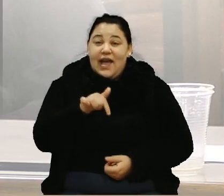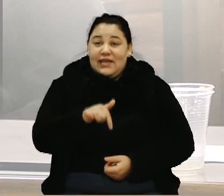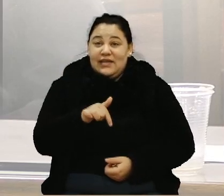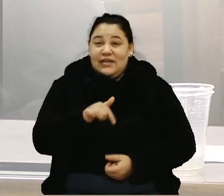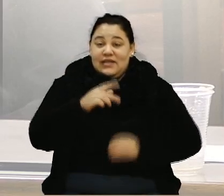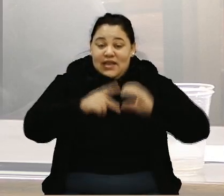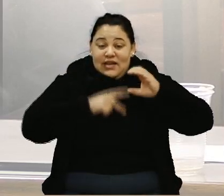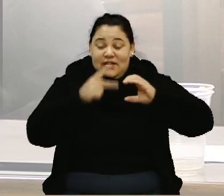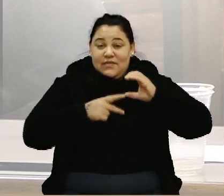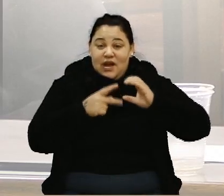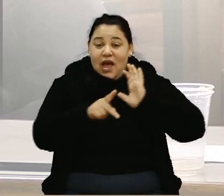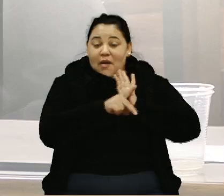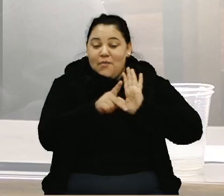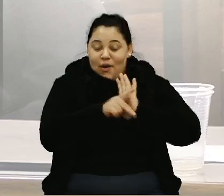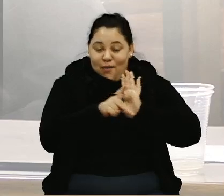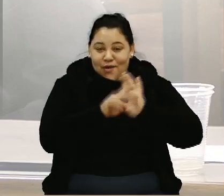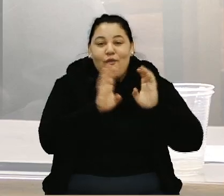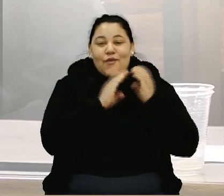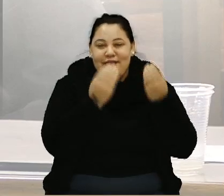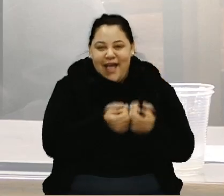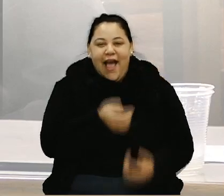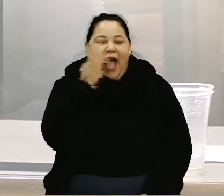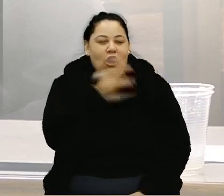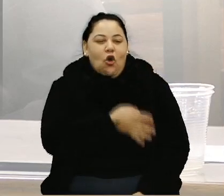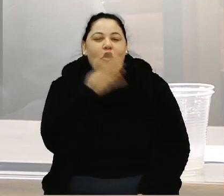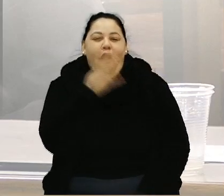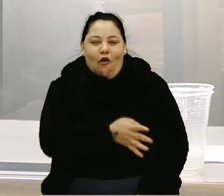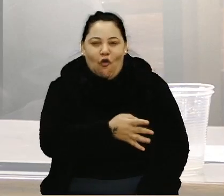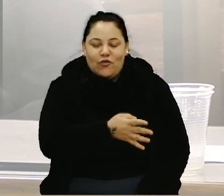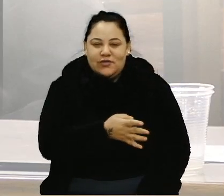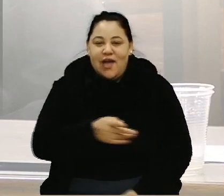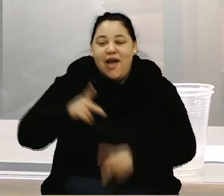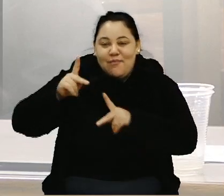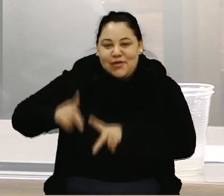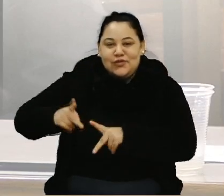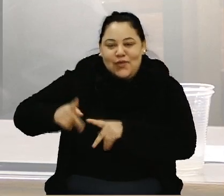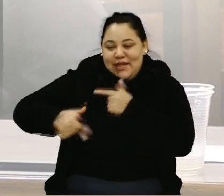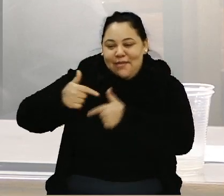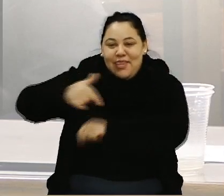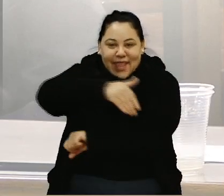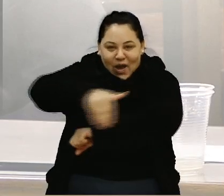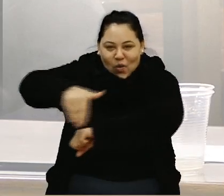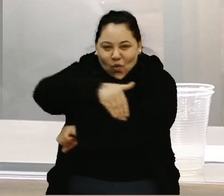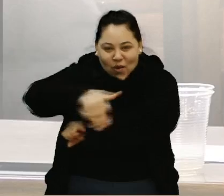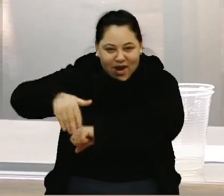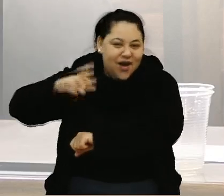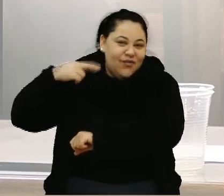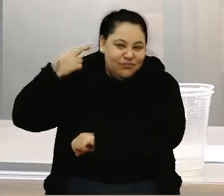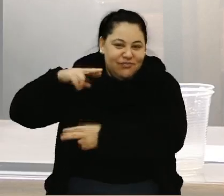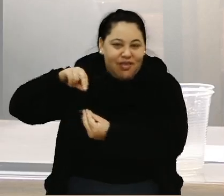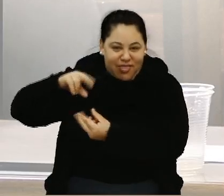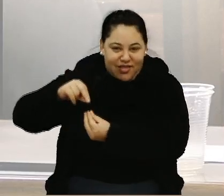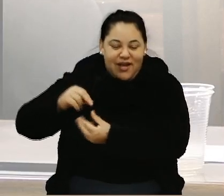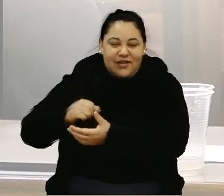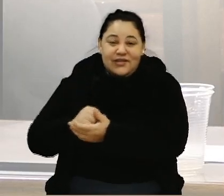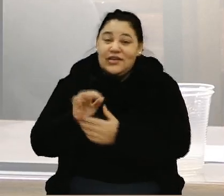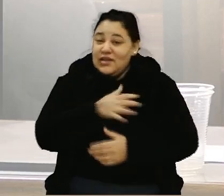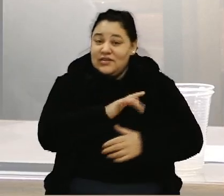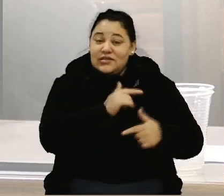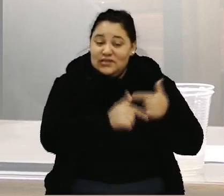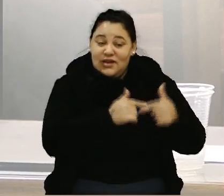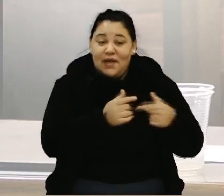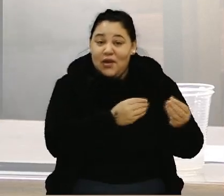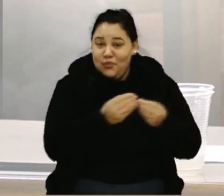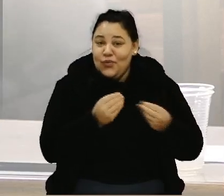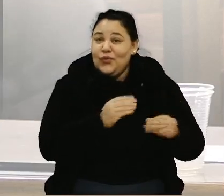os catadores, recicladores, né? O pessoal que muitas vezes trabalham mais que qualquer um para comprar sua droga,